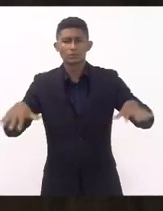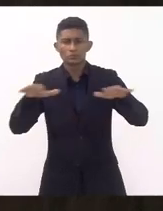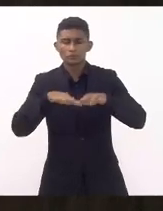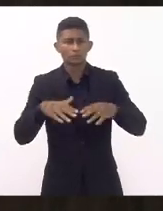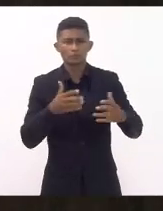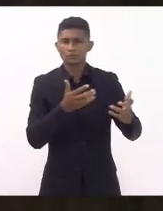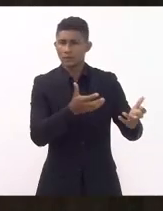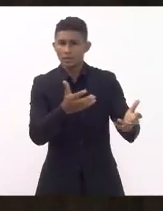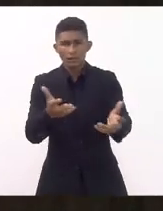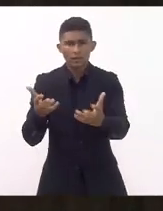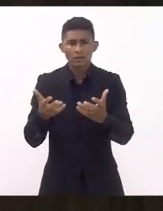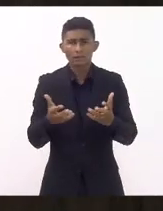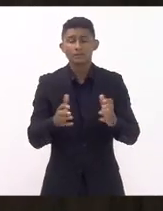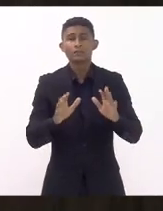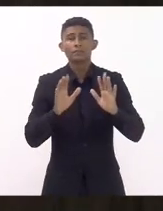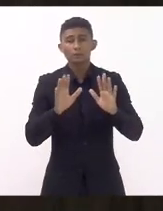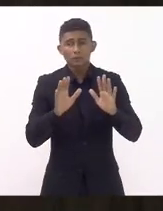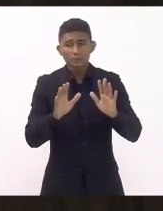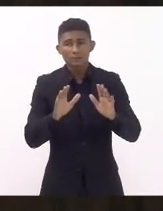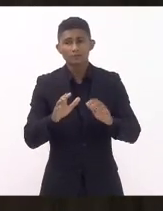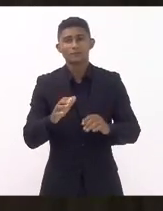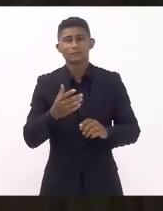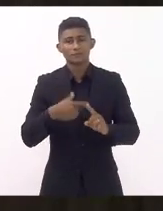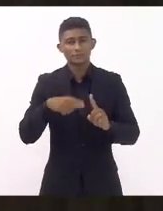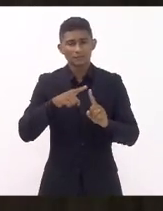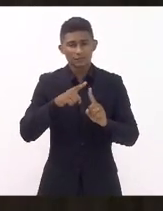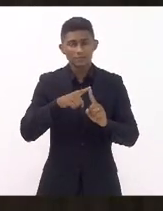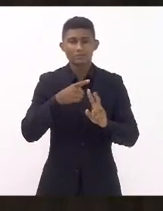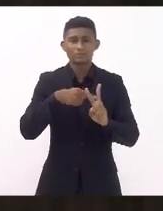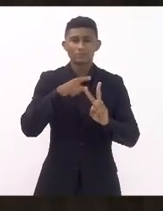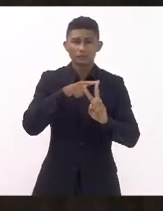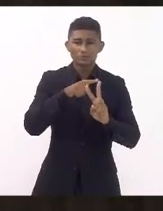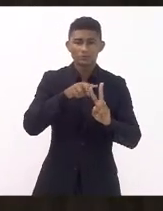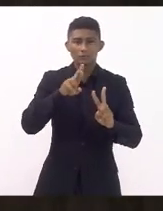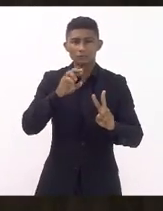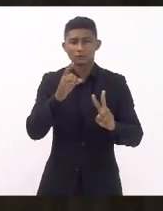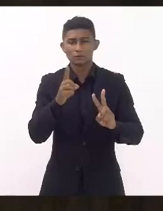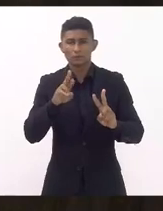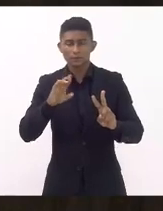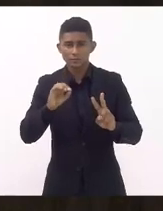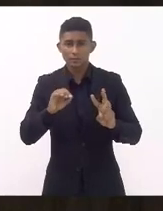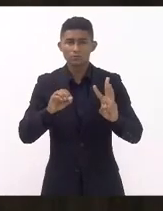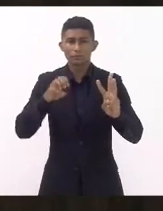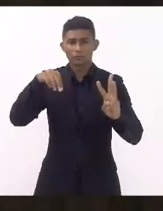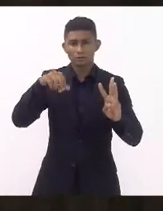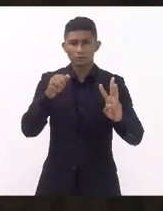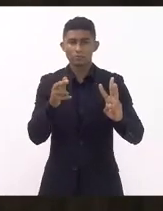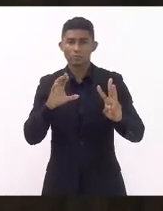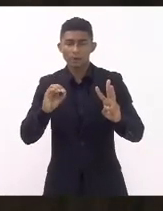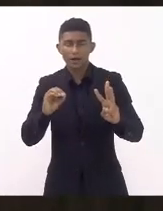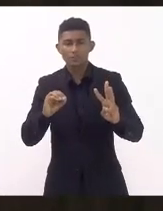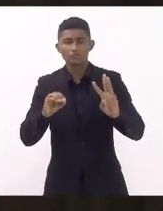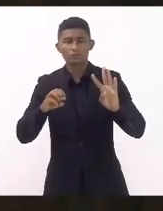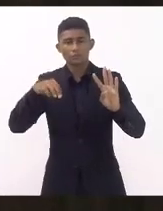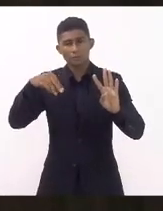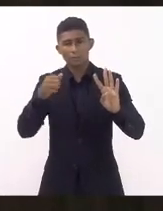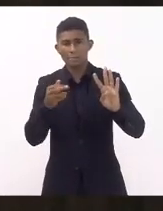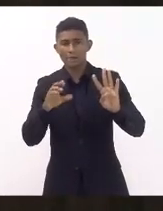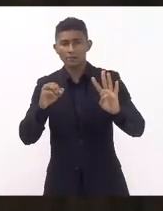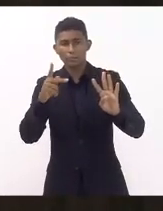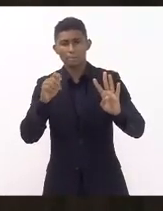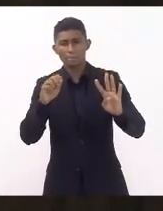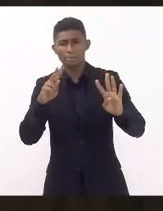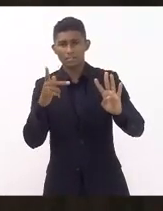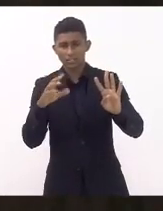Mas Marta Rocha, Rodrigo Amorim, Carlos Augusto e Márcio Gualberto, e Márcio Pacheco, porque eram